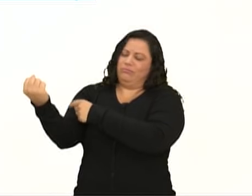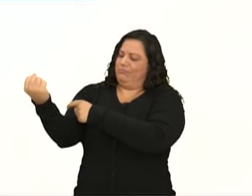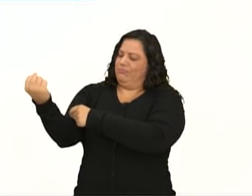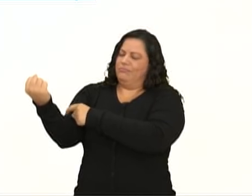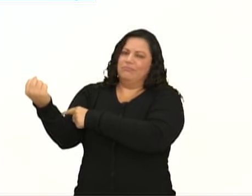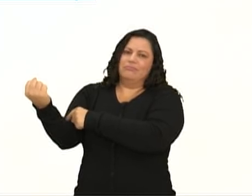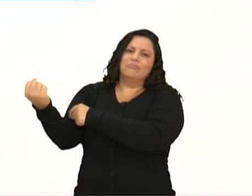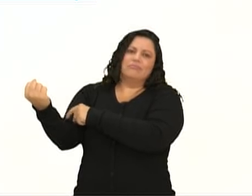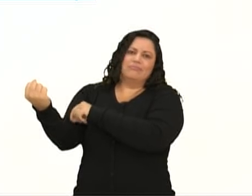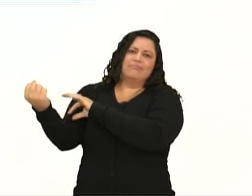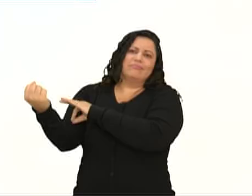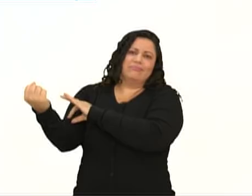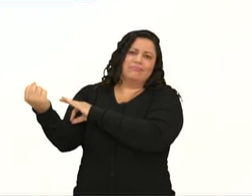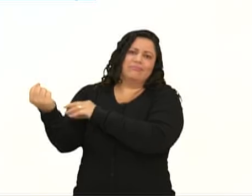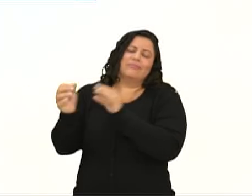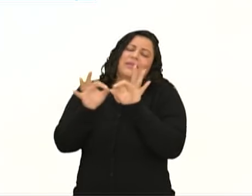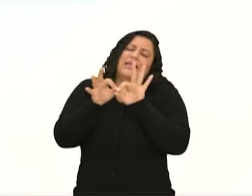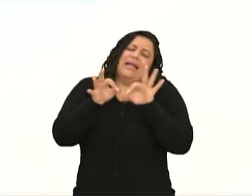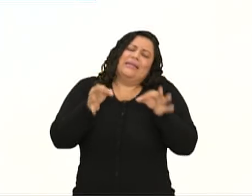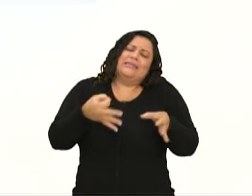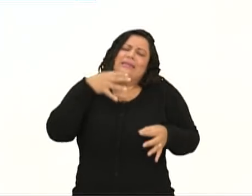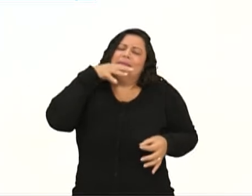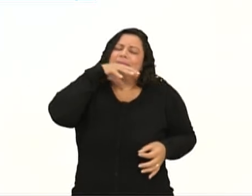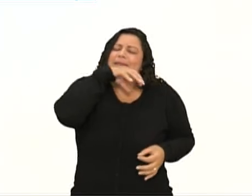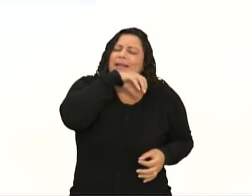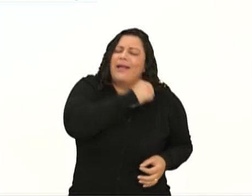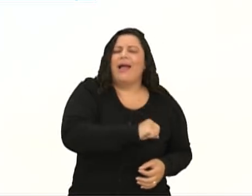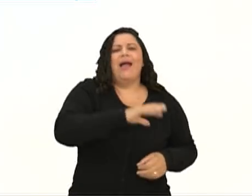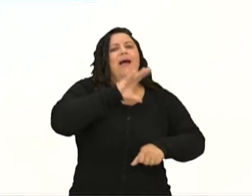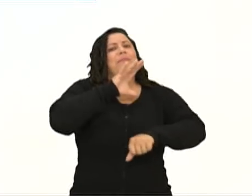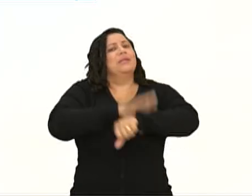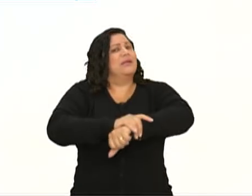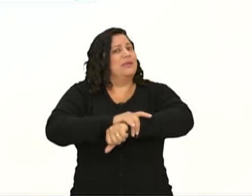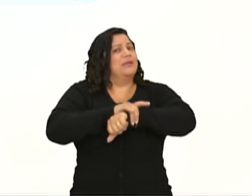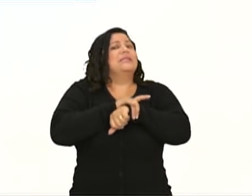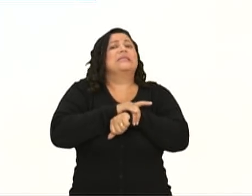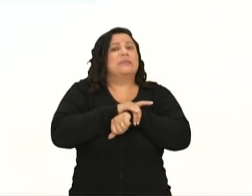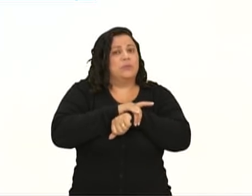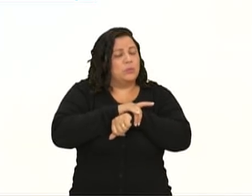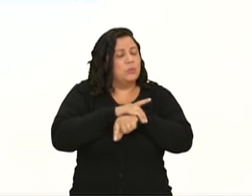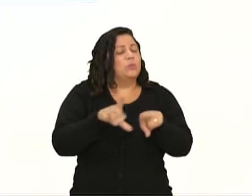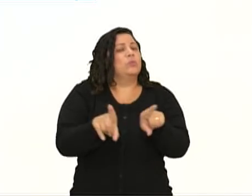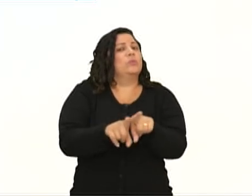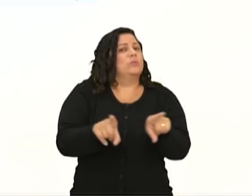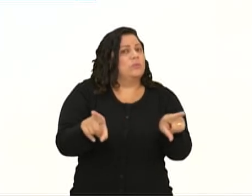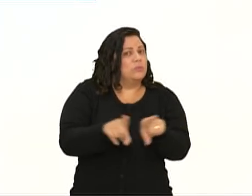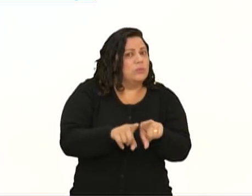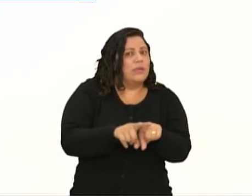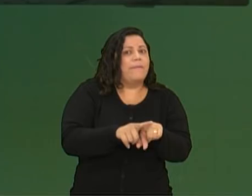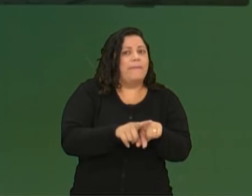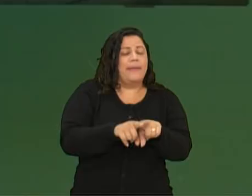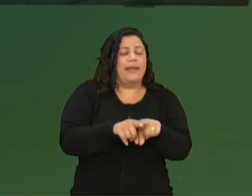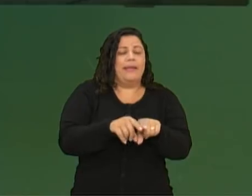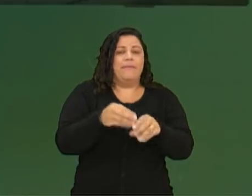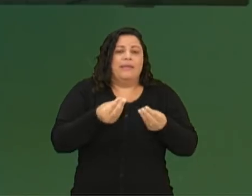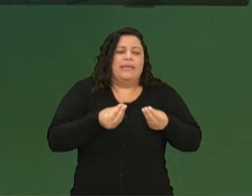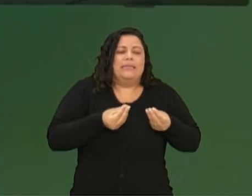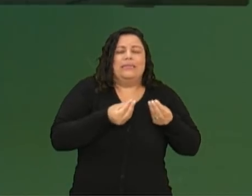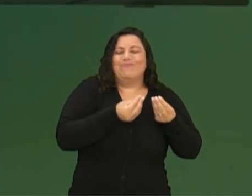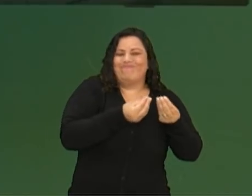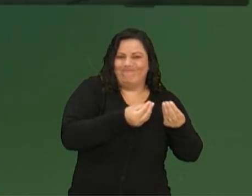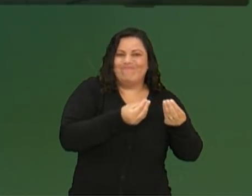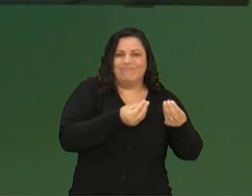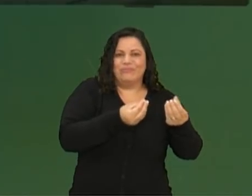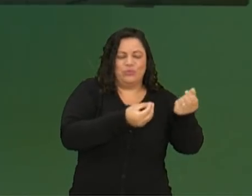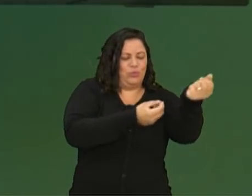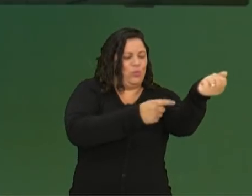é um processo simples, rápido, seguro para quem está doando, tá? Para quem está recebendo também, porque o